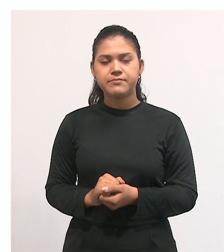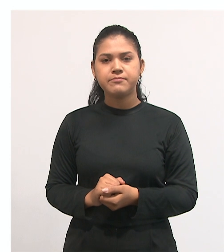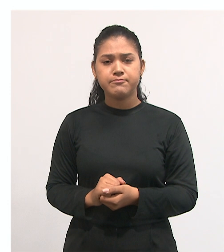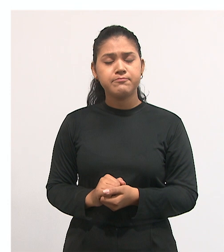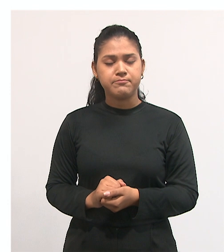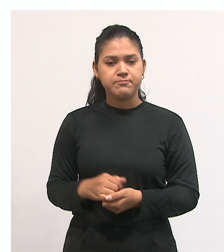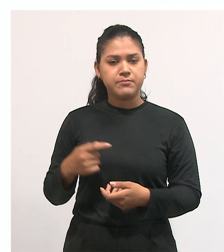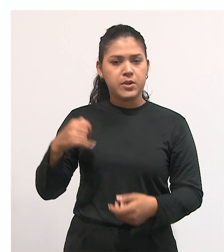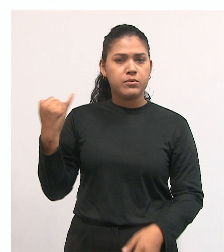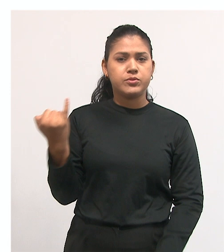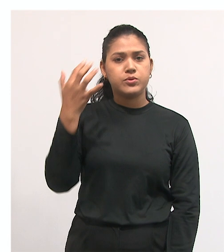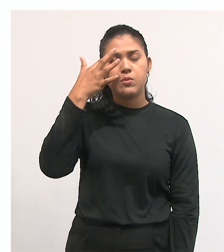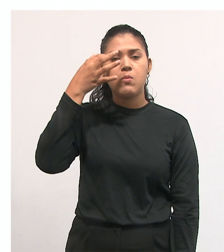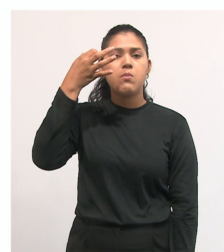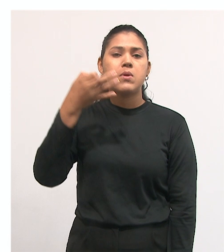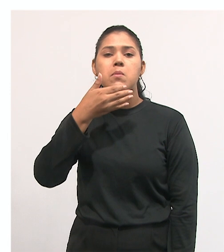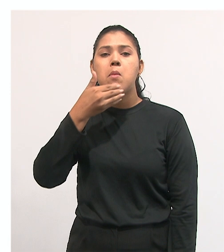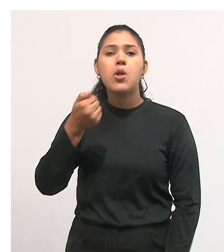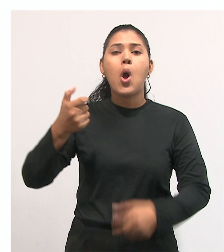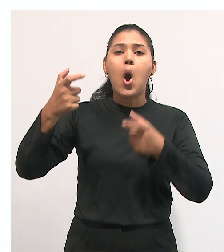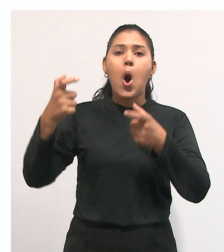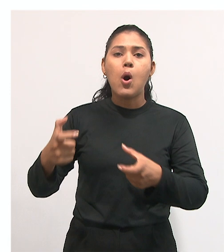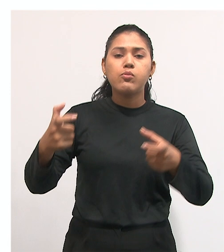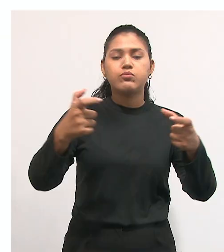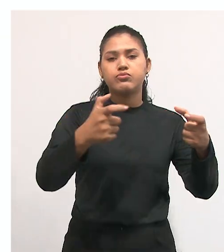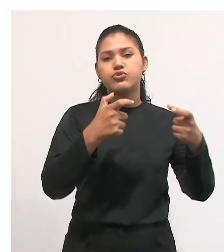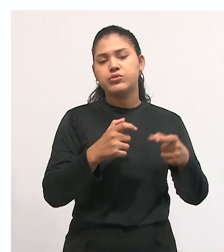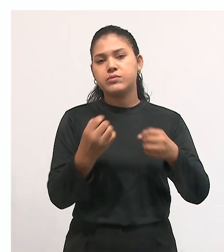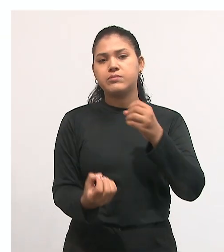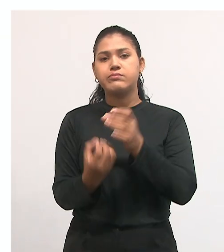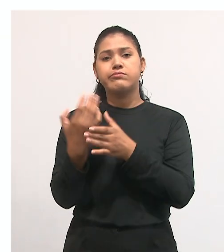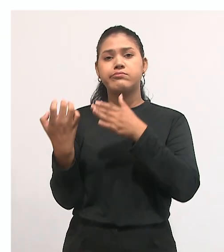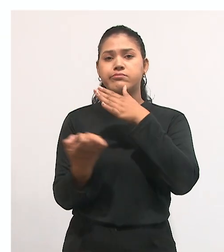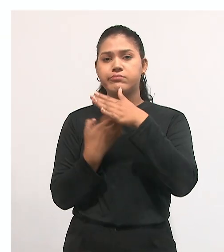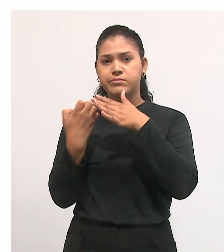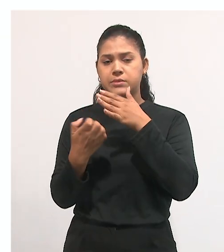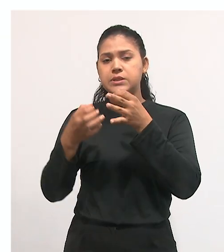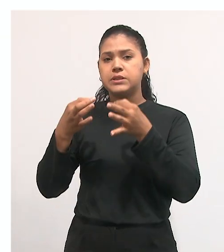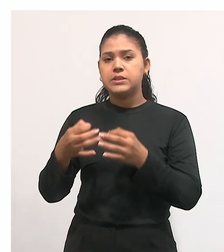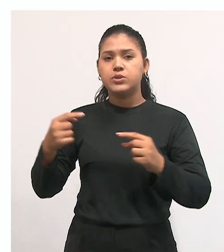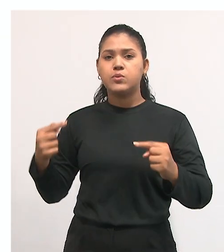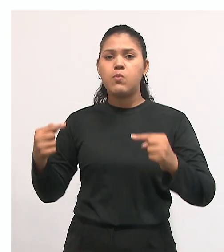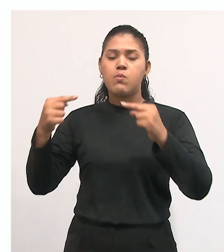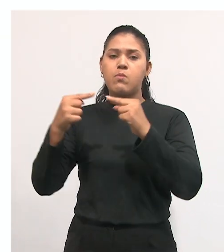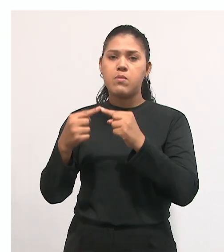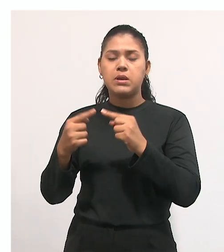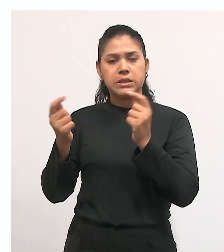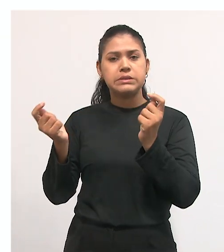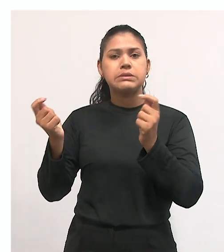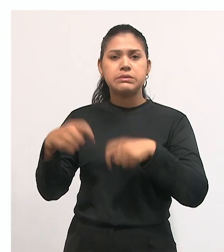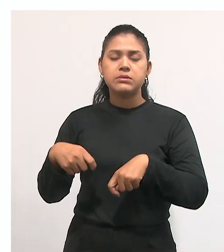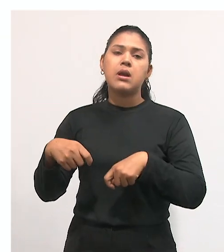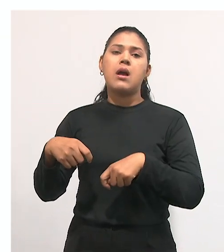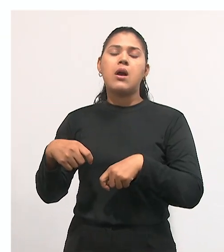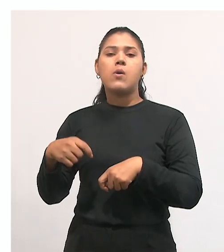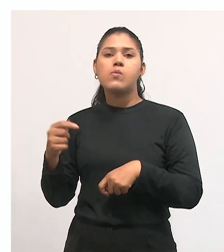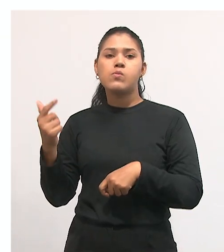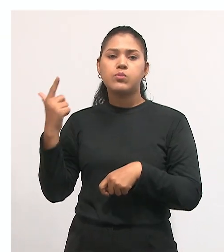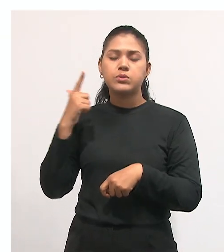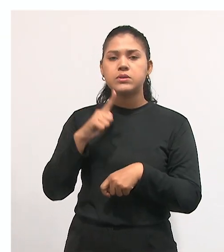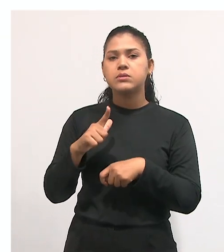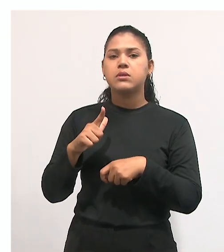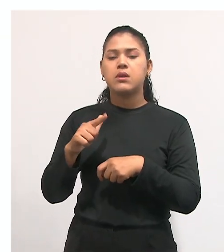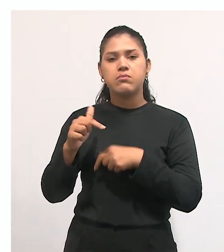importante escolher a localização, né, de uma maneira eficiente, de uma maneira